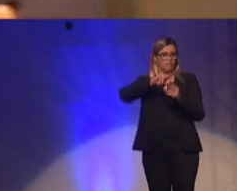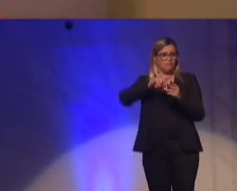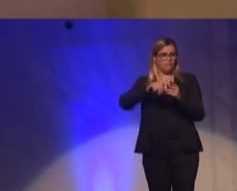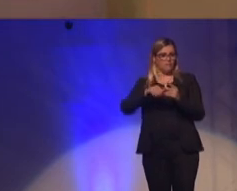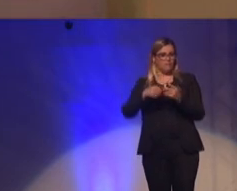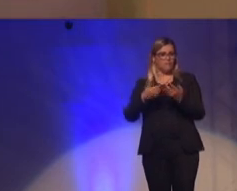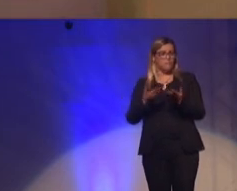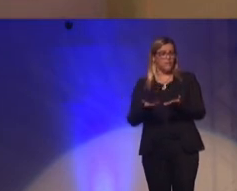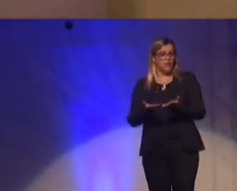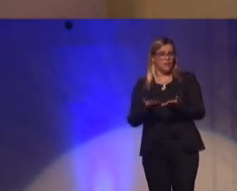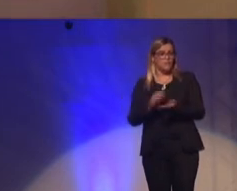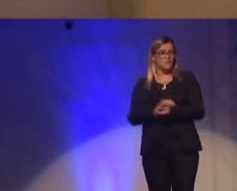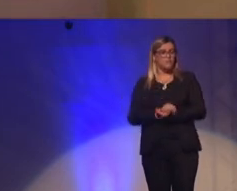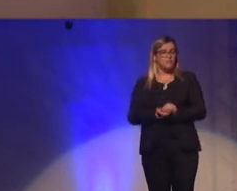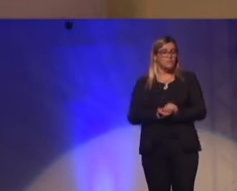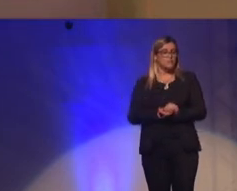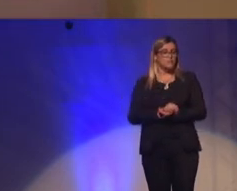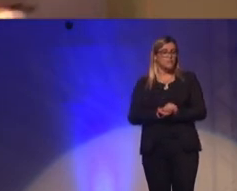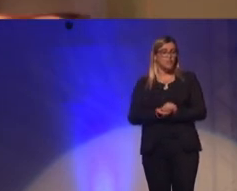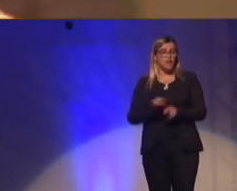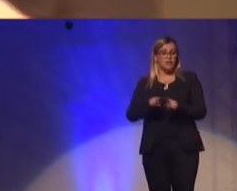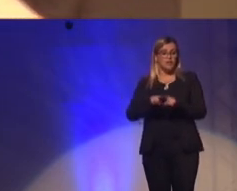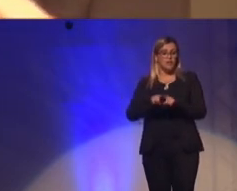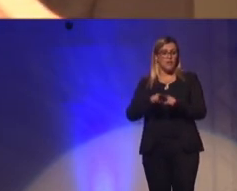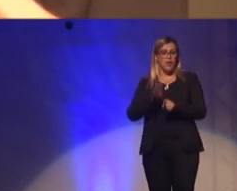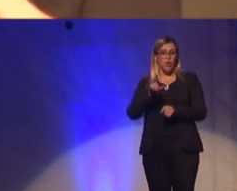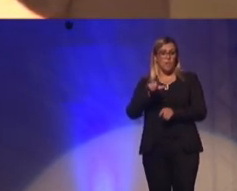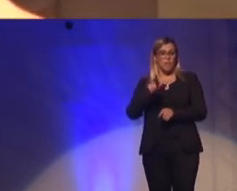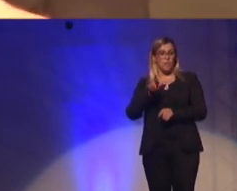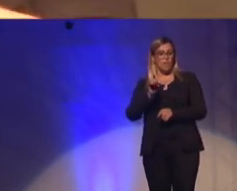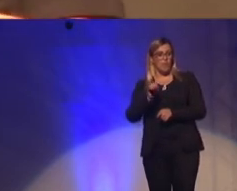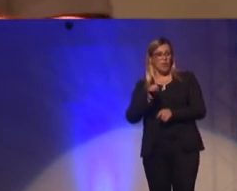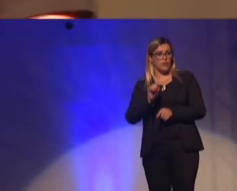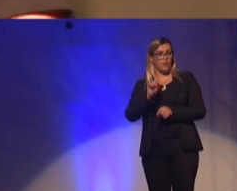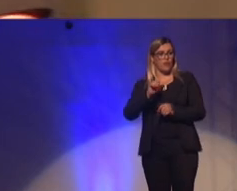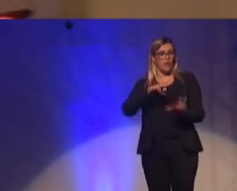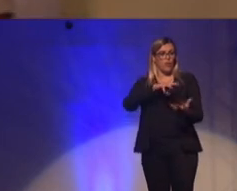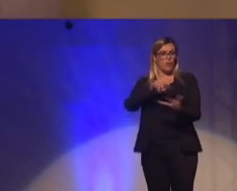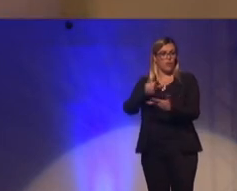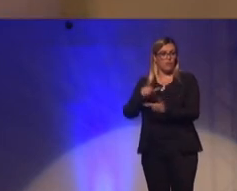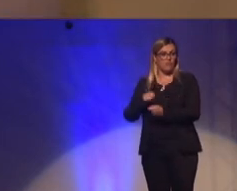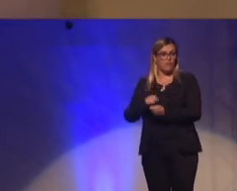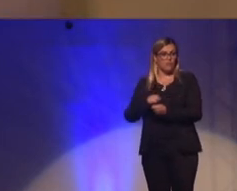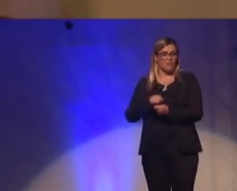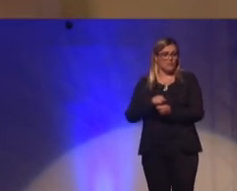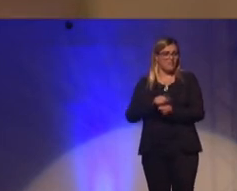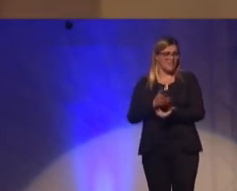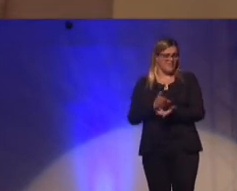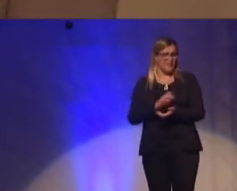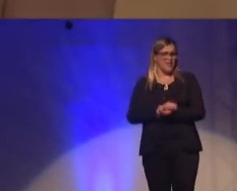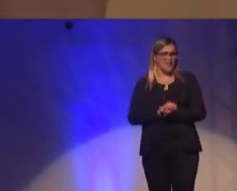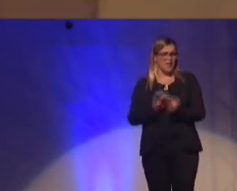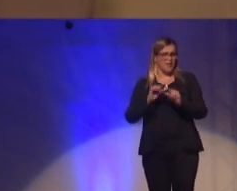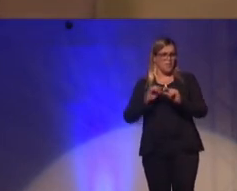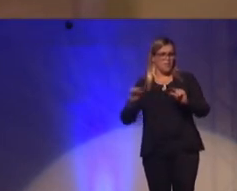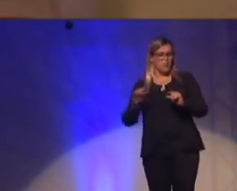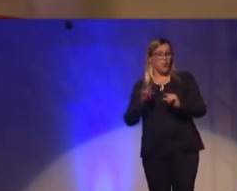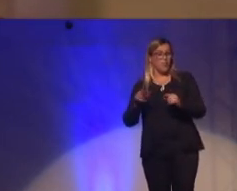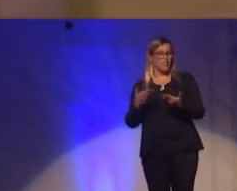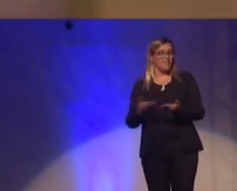editora CorpMed e editora do blog Do Universo à Eletrotermoterapia. Ela manja mesmo